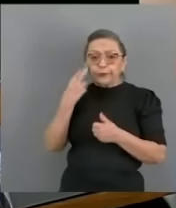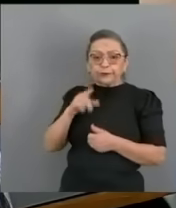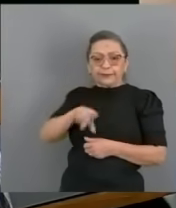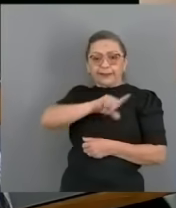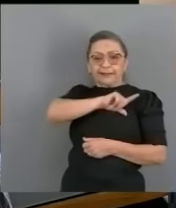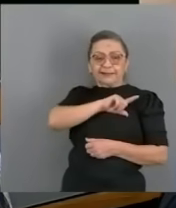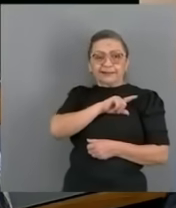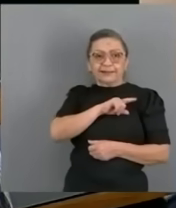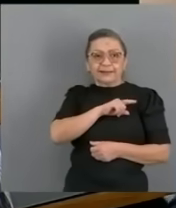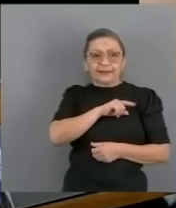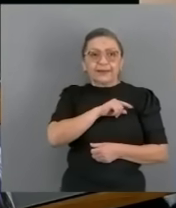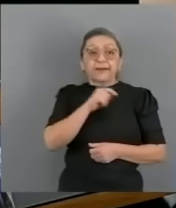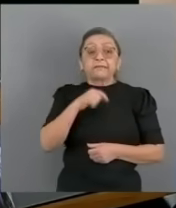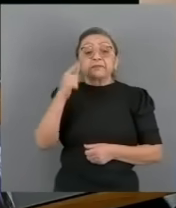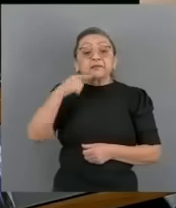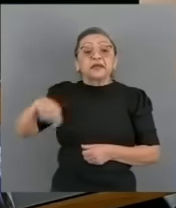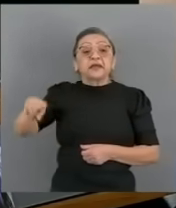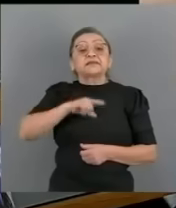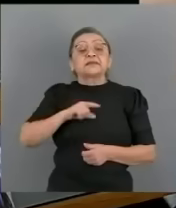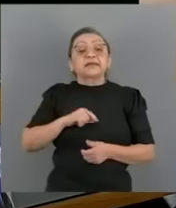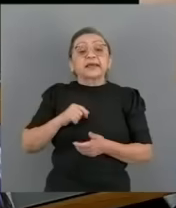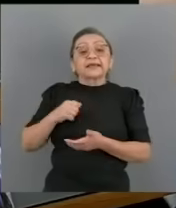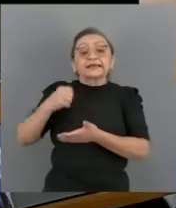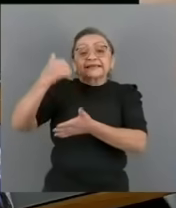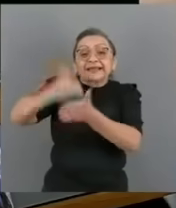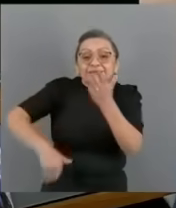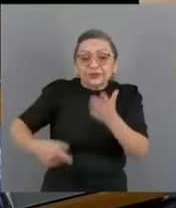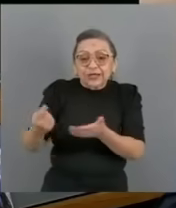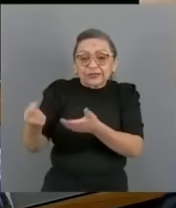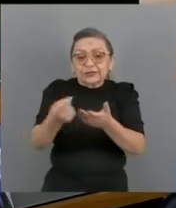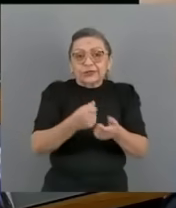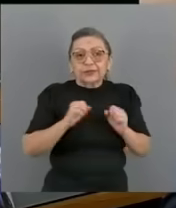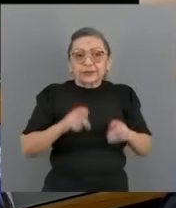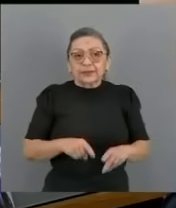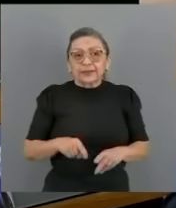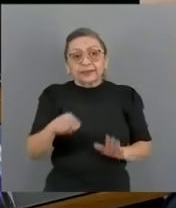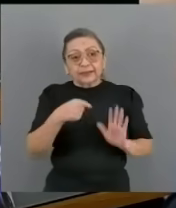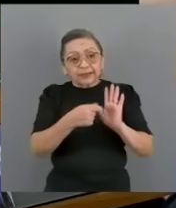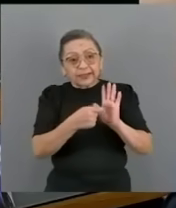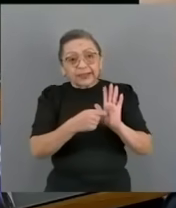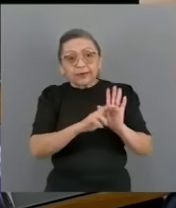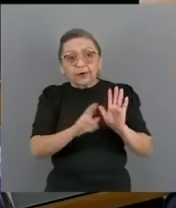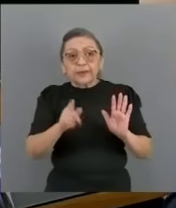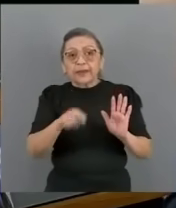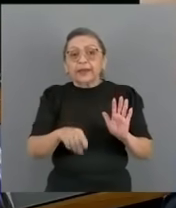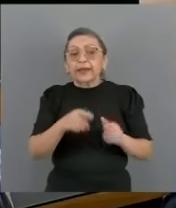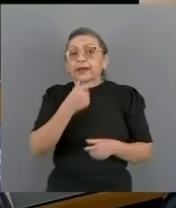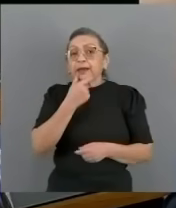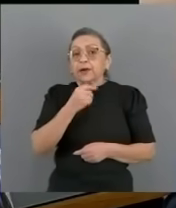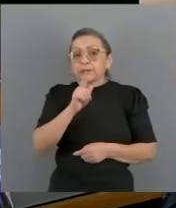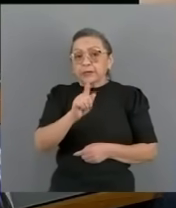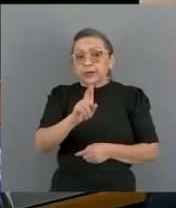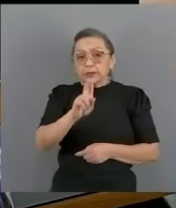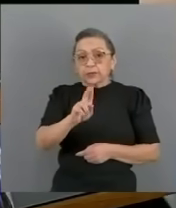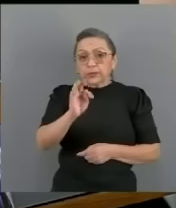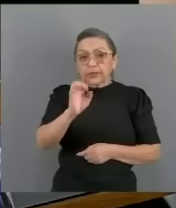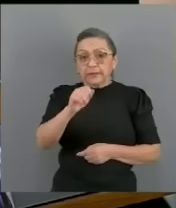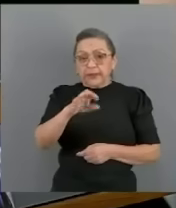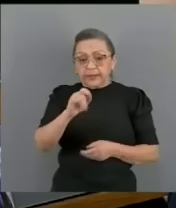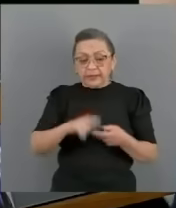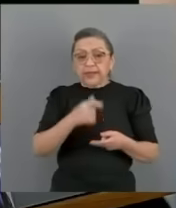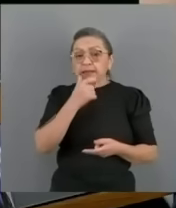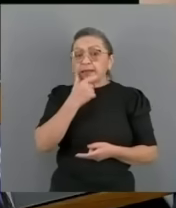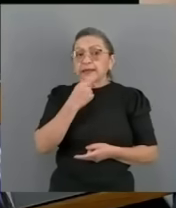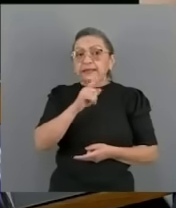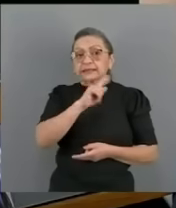antes, passassem a fazer desconto. Essa empresa aqui, vamos lembrar, Gutenberg, Zacarias, lembra